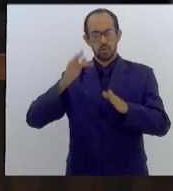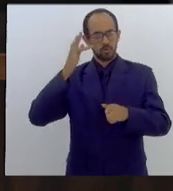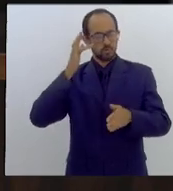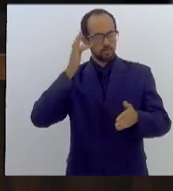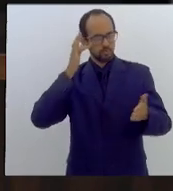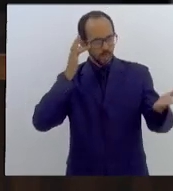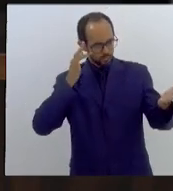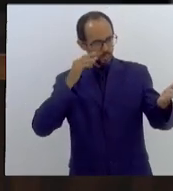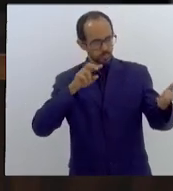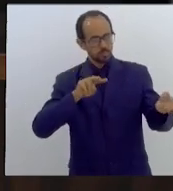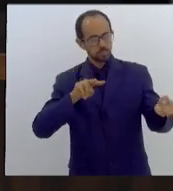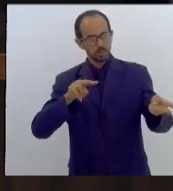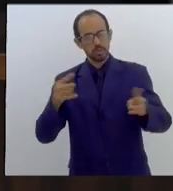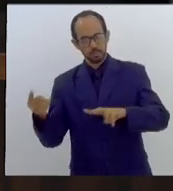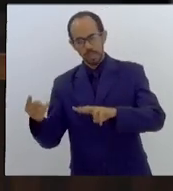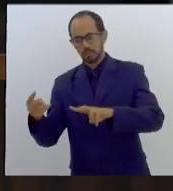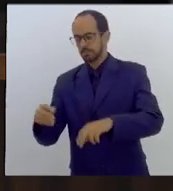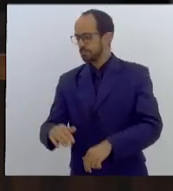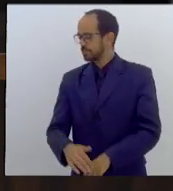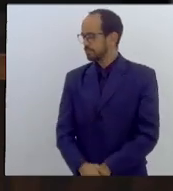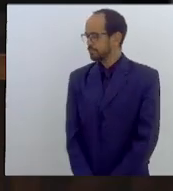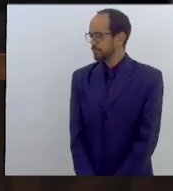para encaminhar o destaque.